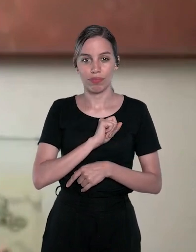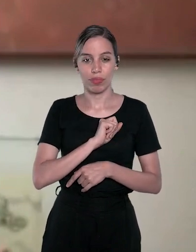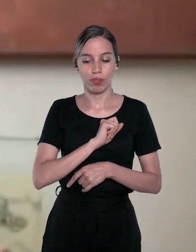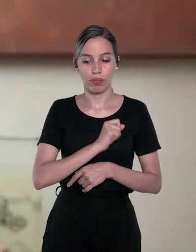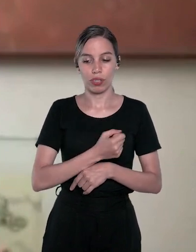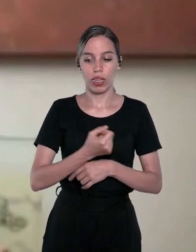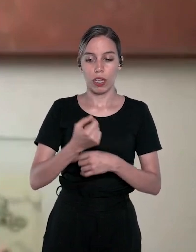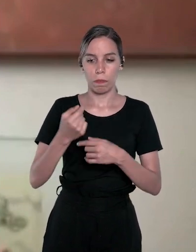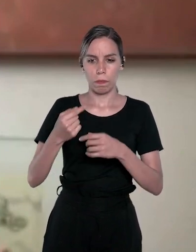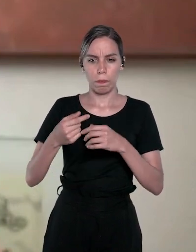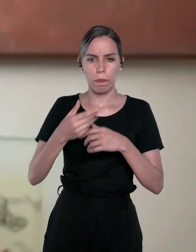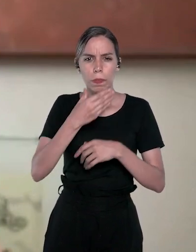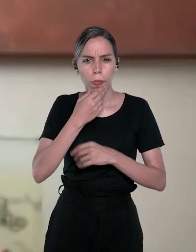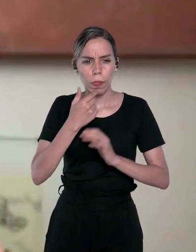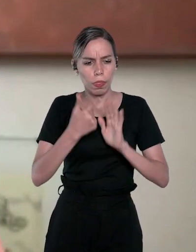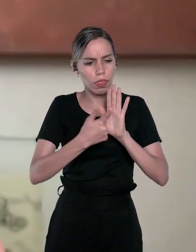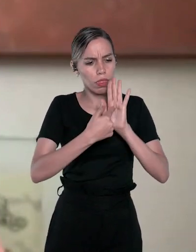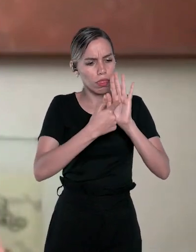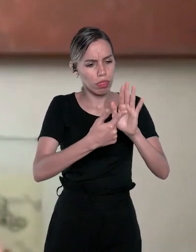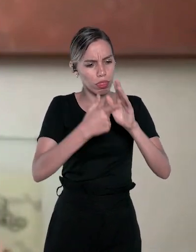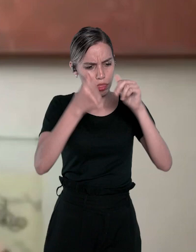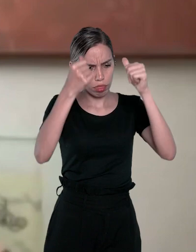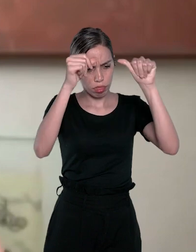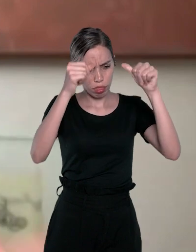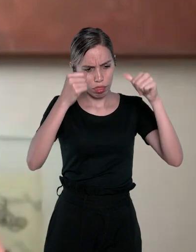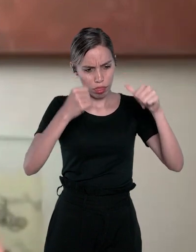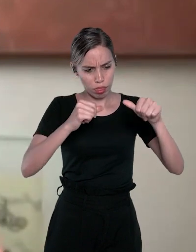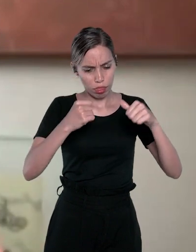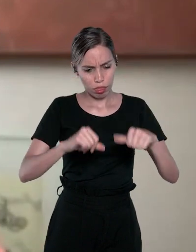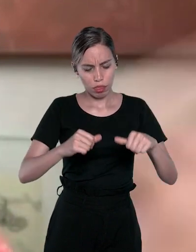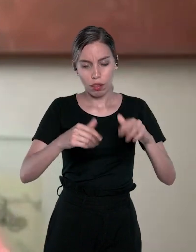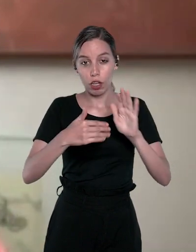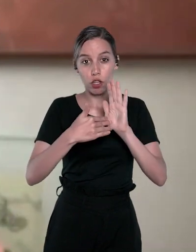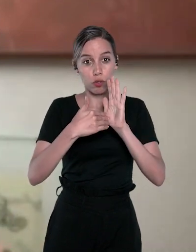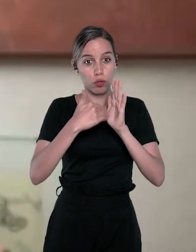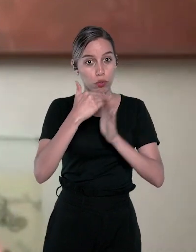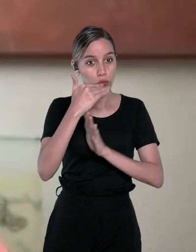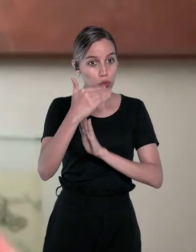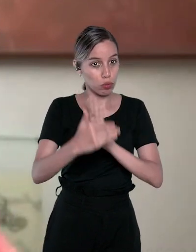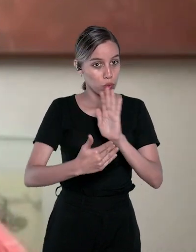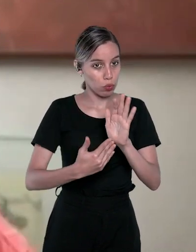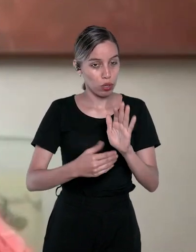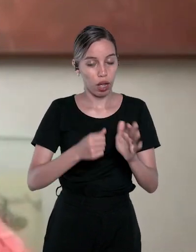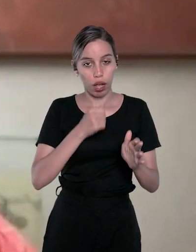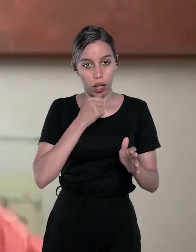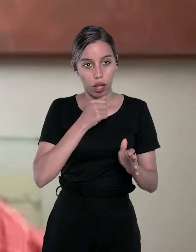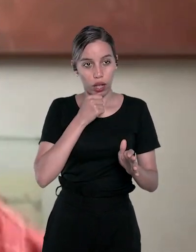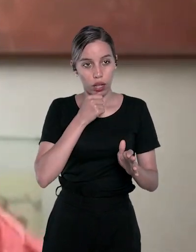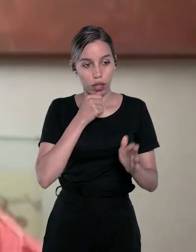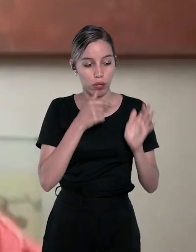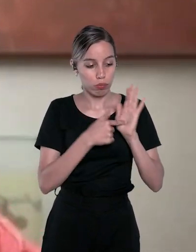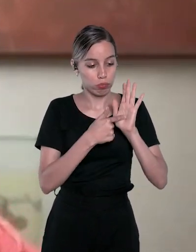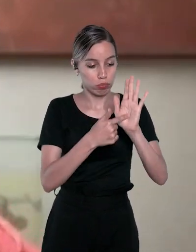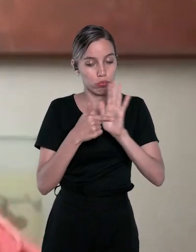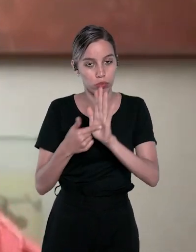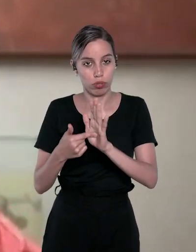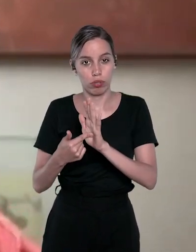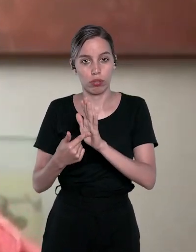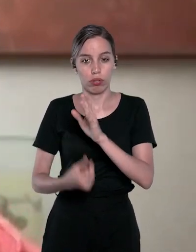vicioso de tudo que ele fez. Ele tinha todos os cartazes das peças, das óperas que ele tinha,